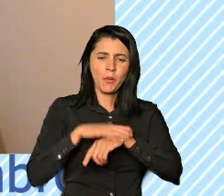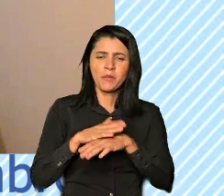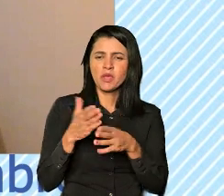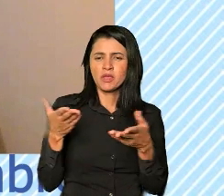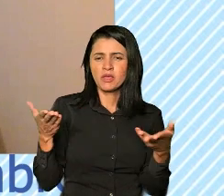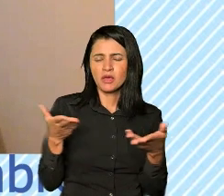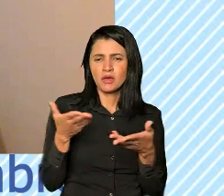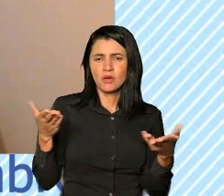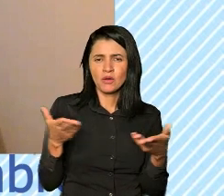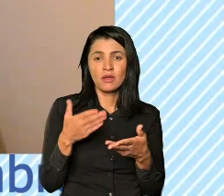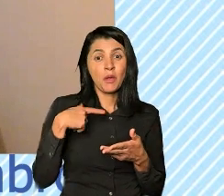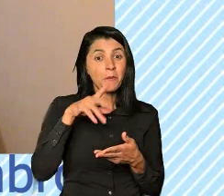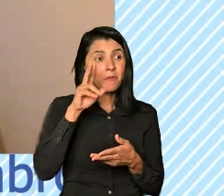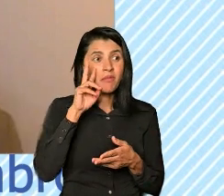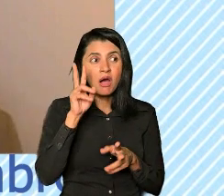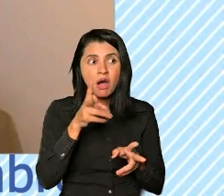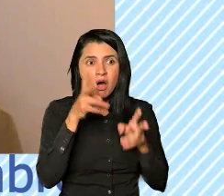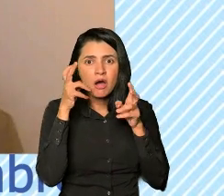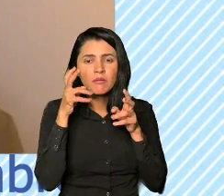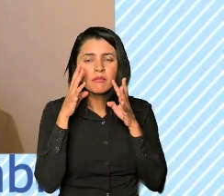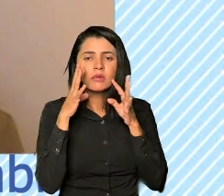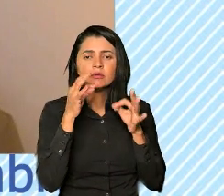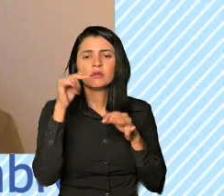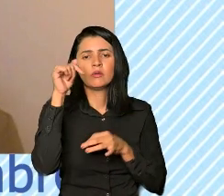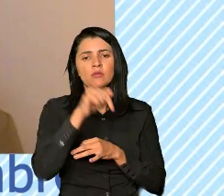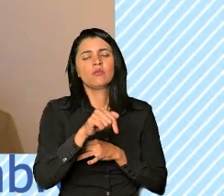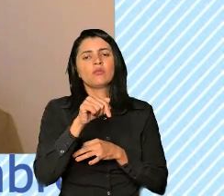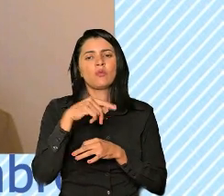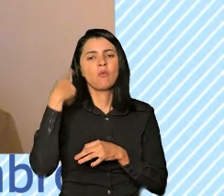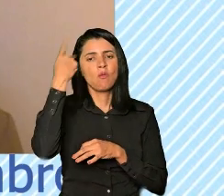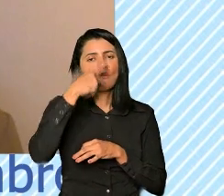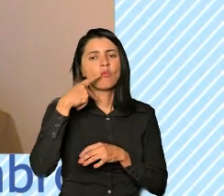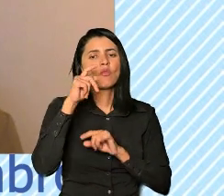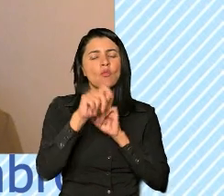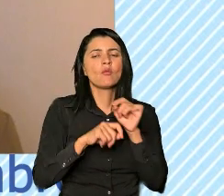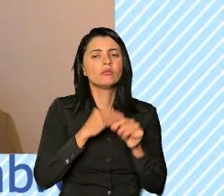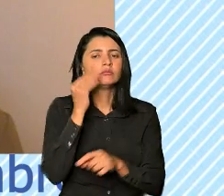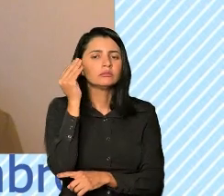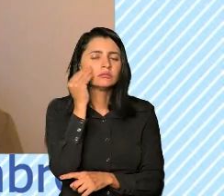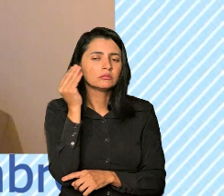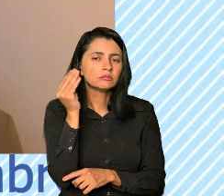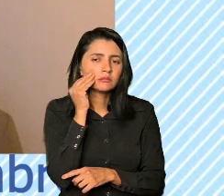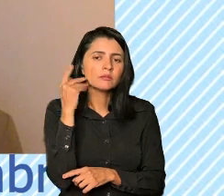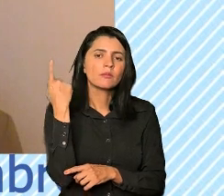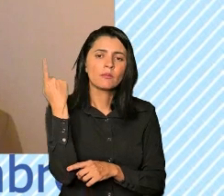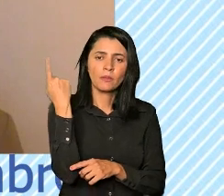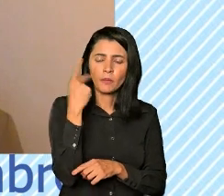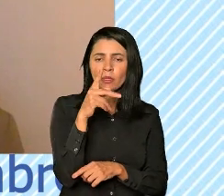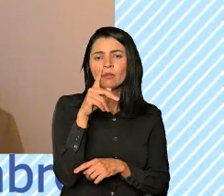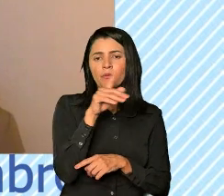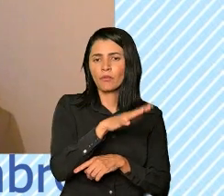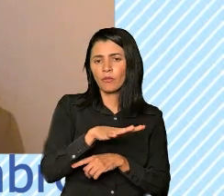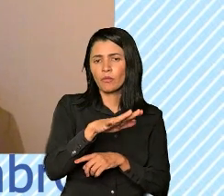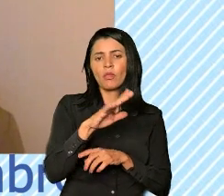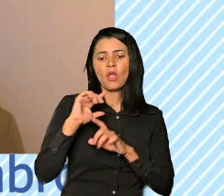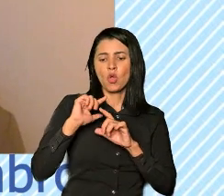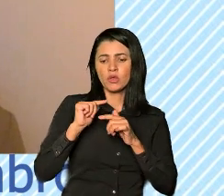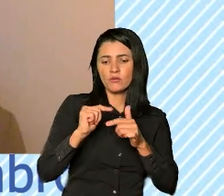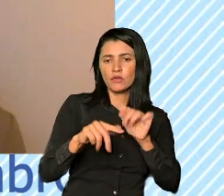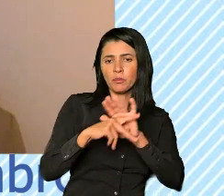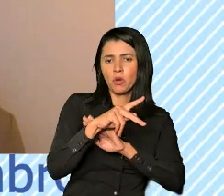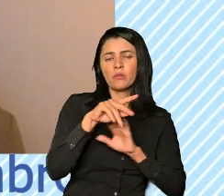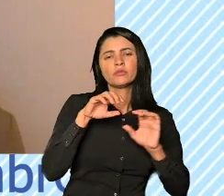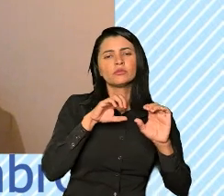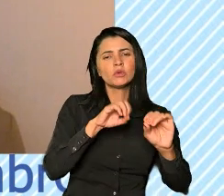né? mais gritante que eu vejo aqui no parlamento foi a tentativa, por parte desses segmentos mais conservadores da